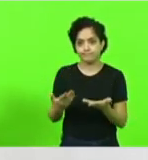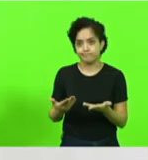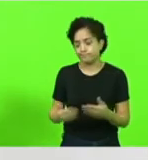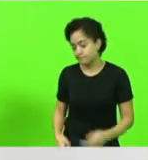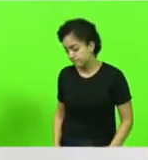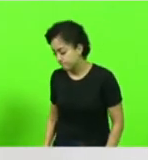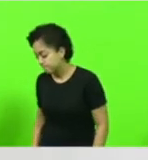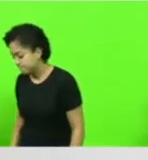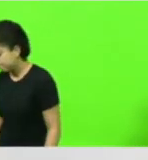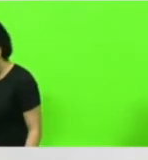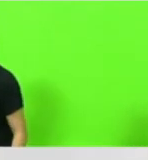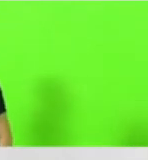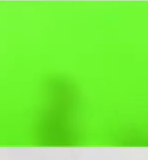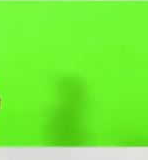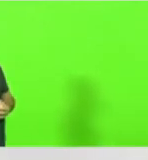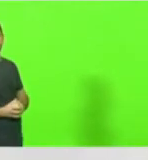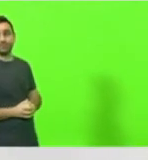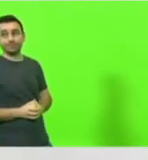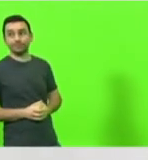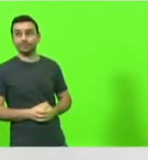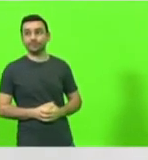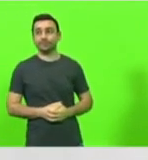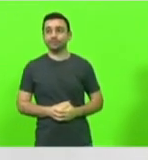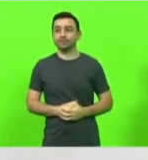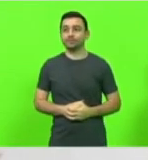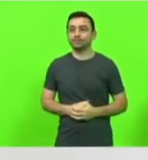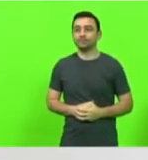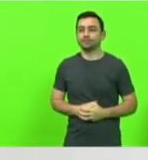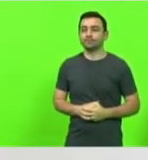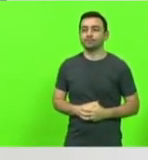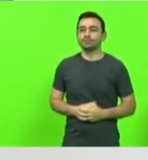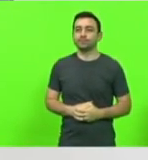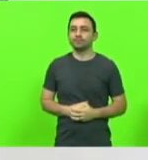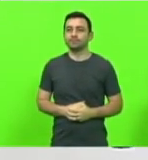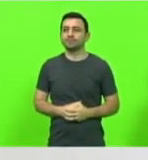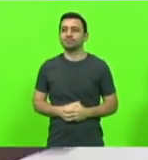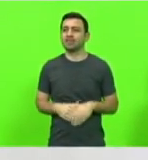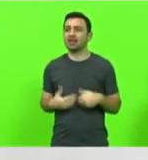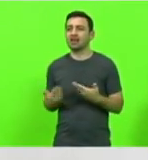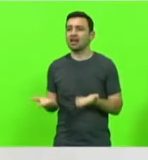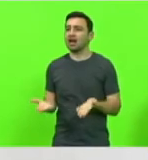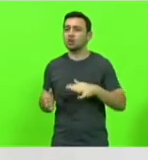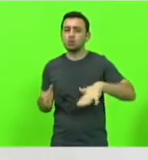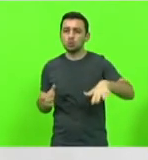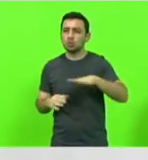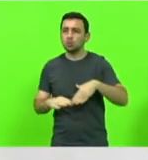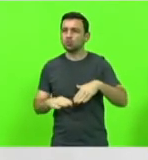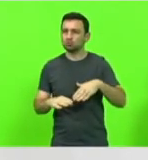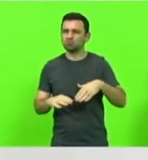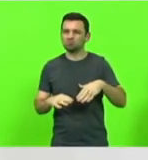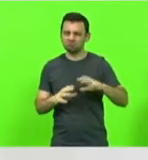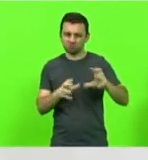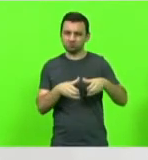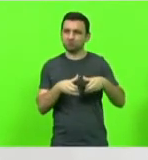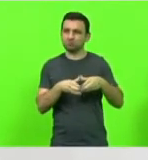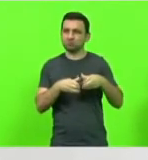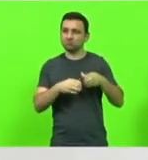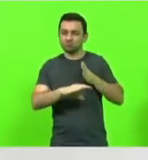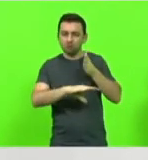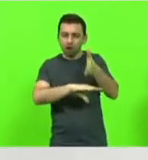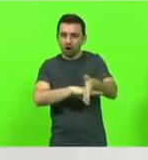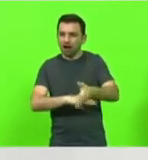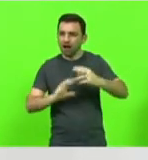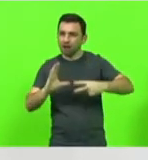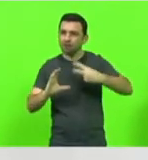porque nenhuma placa é feita de graça. E agora os comerciantes foram lá na Câmara de Vereadores, está aqui a vereadora Cícia e a